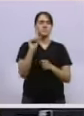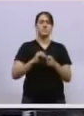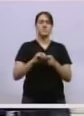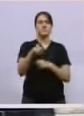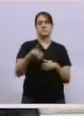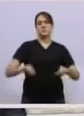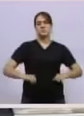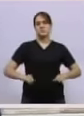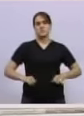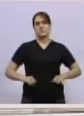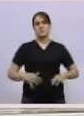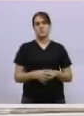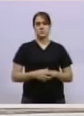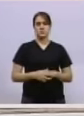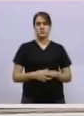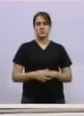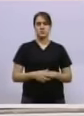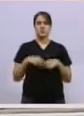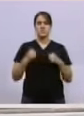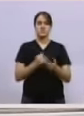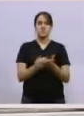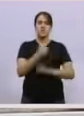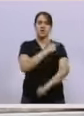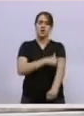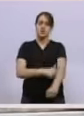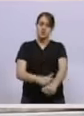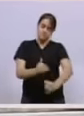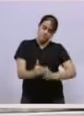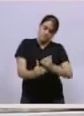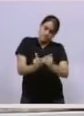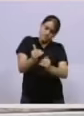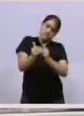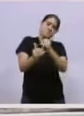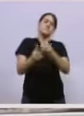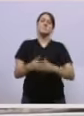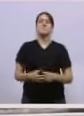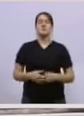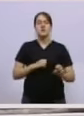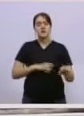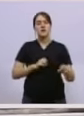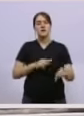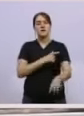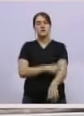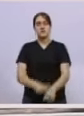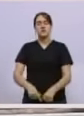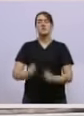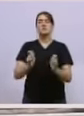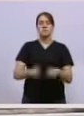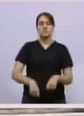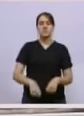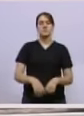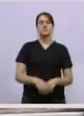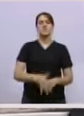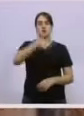dor? Descubra o processo da educação. Educar dá trabalho, educar faz sofrer.